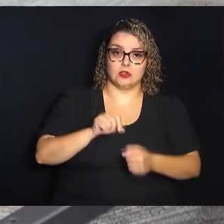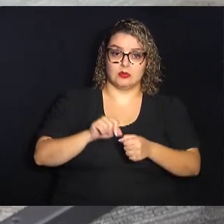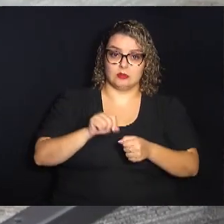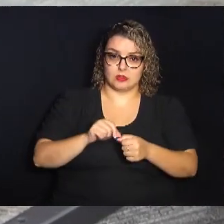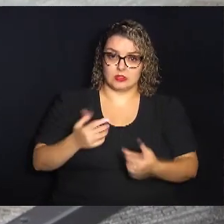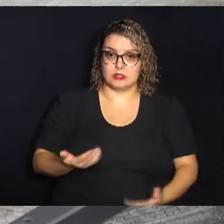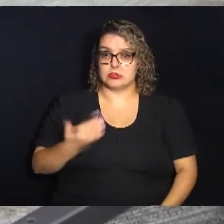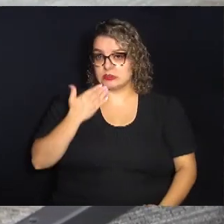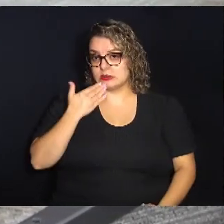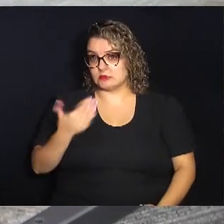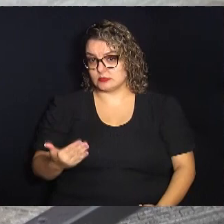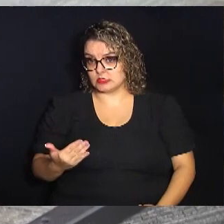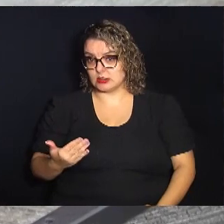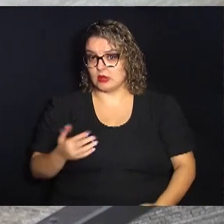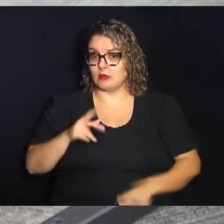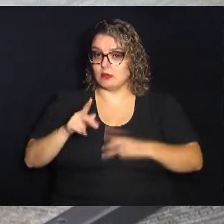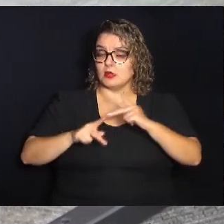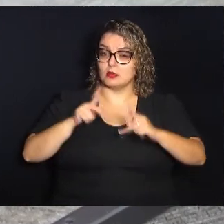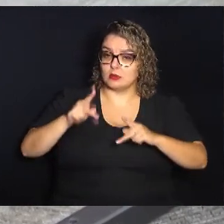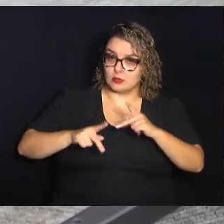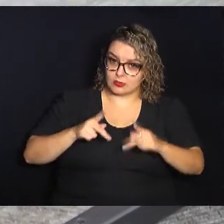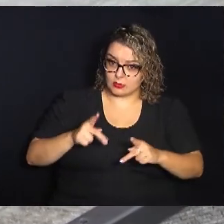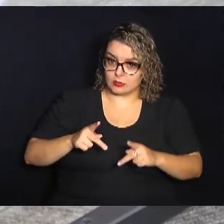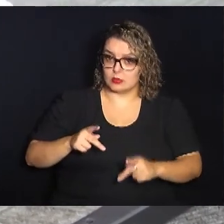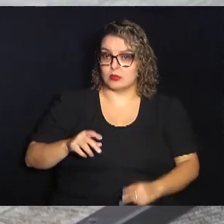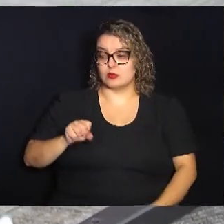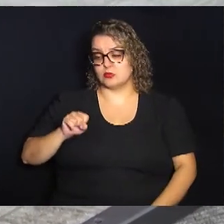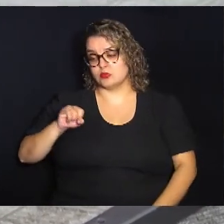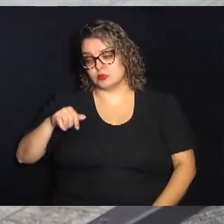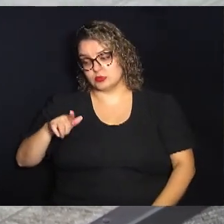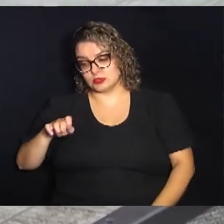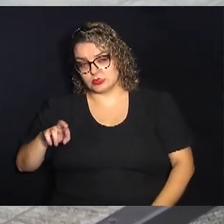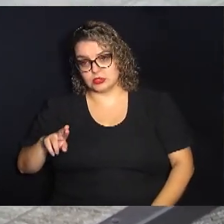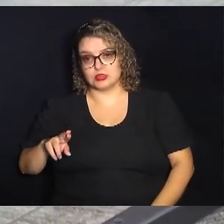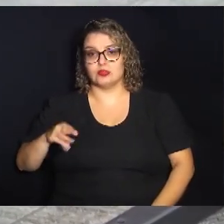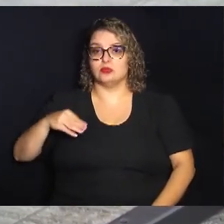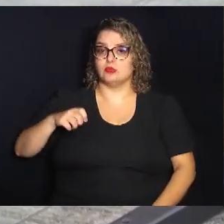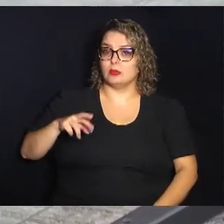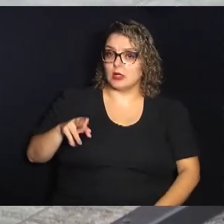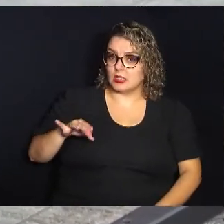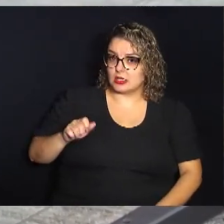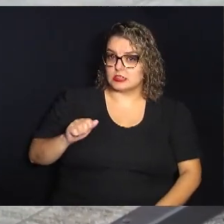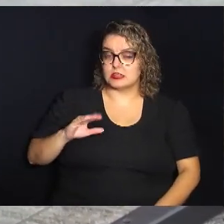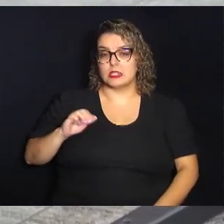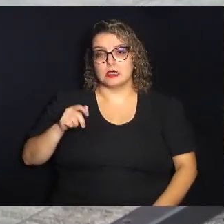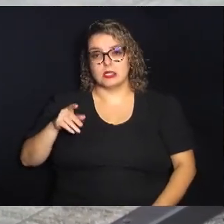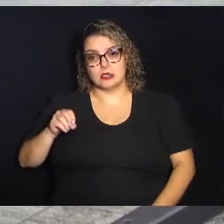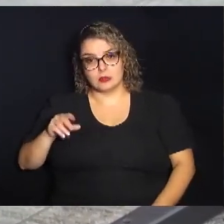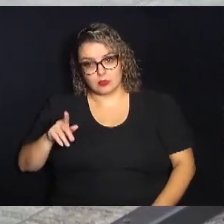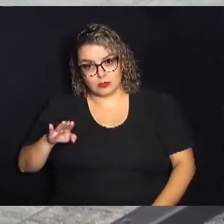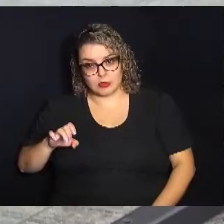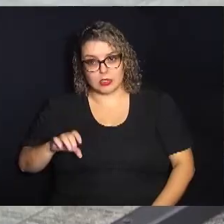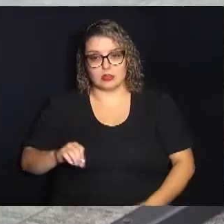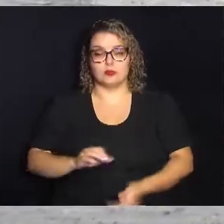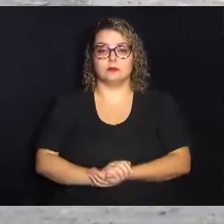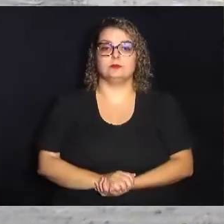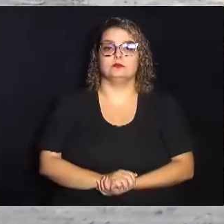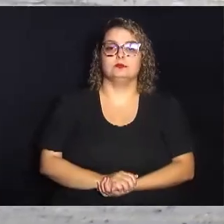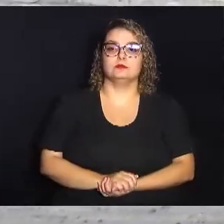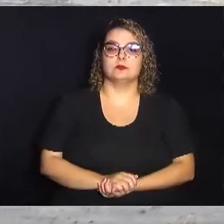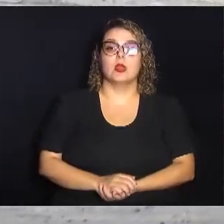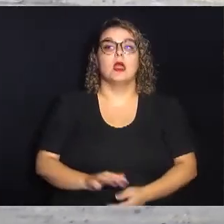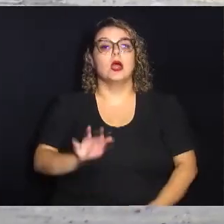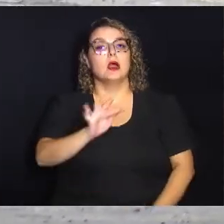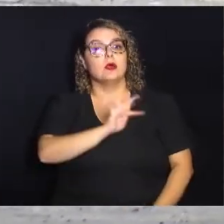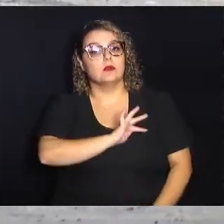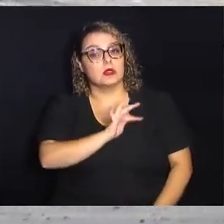fizemos esse pedido para que a população ali do Singe, ali do Marisa, Campo Belo, venha a ser atendida. Fernando